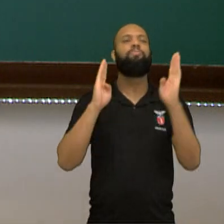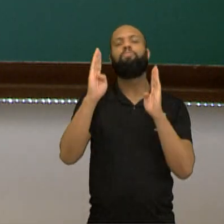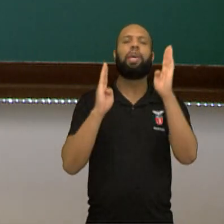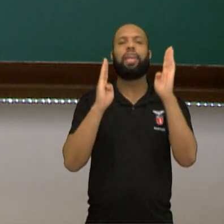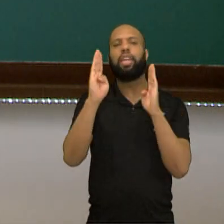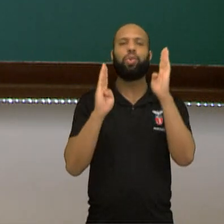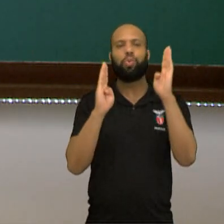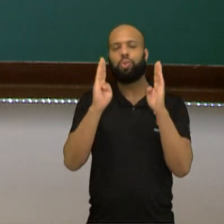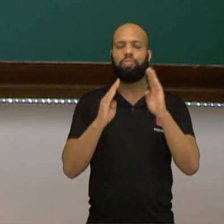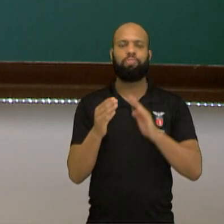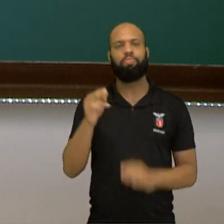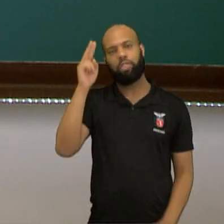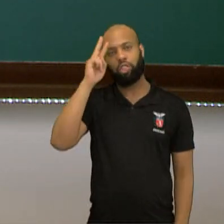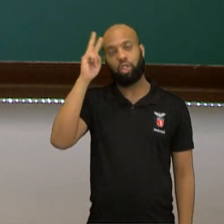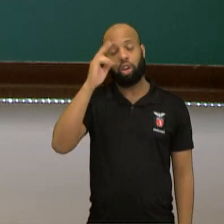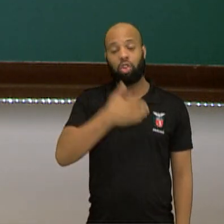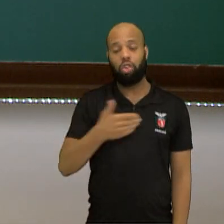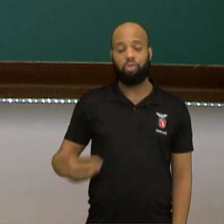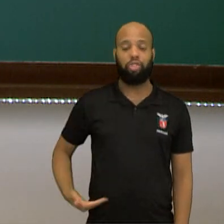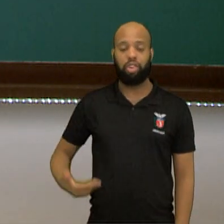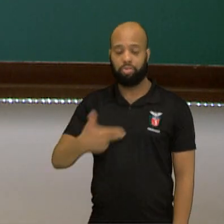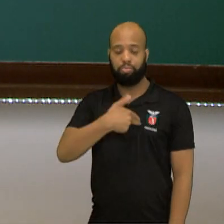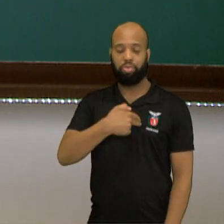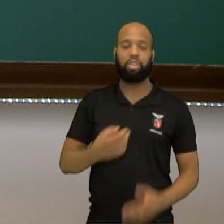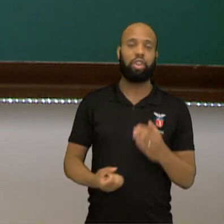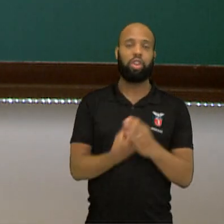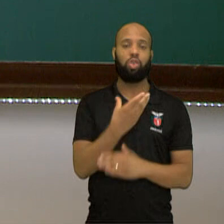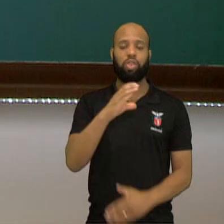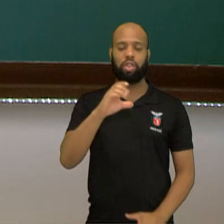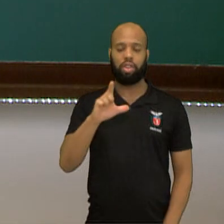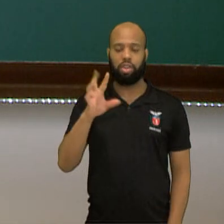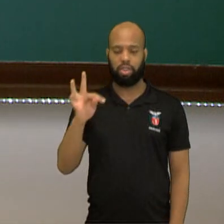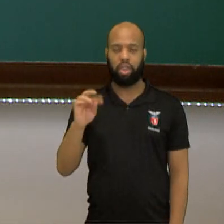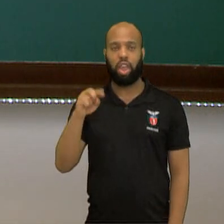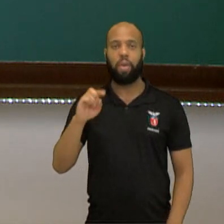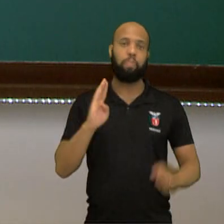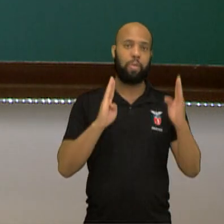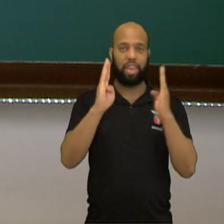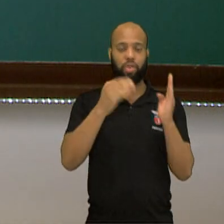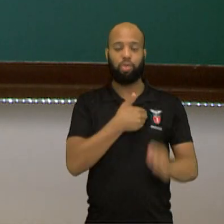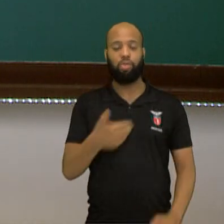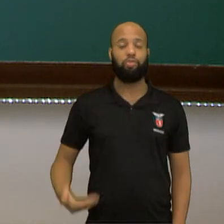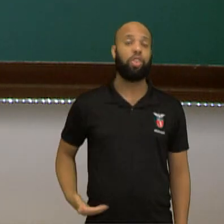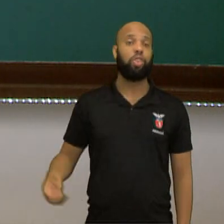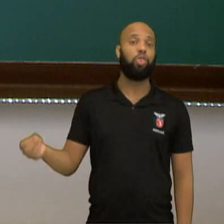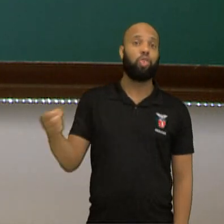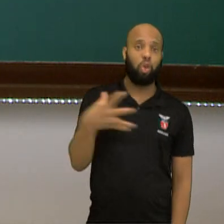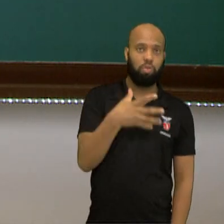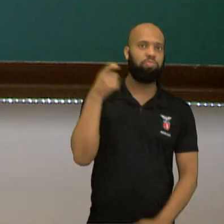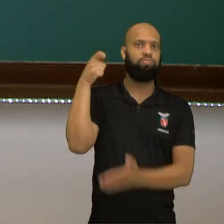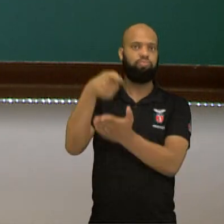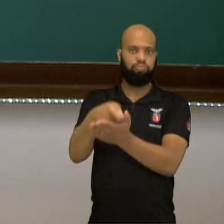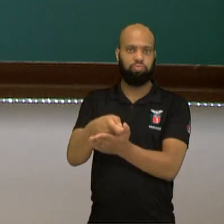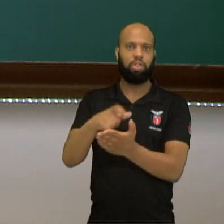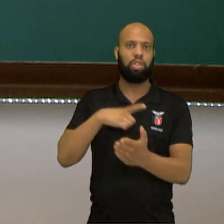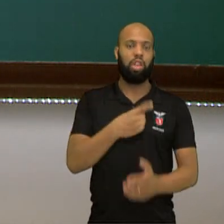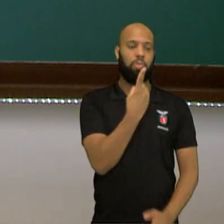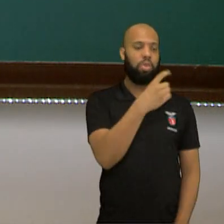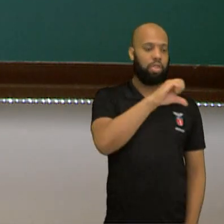da história e do governo do Getúlio foi criada a CLT? No Estado Novo, esse período ditatorial que durou